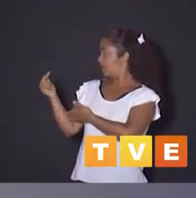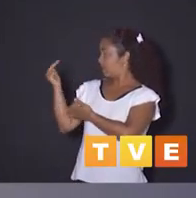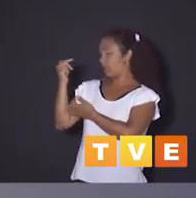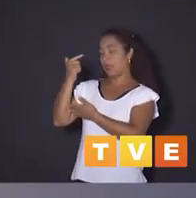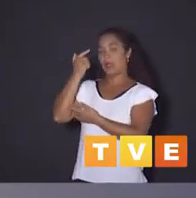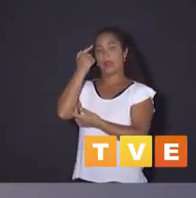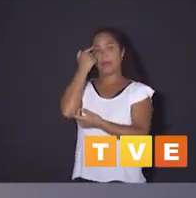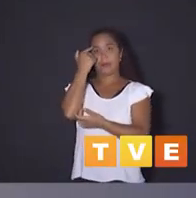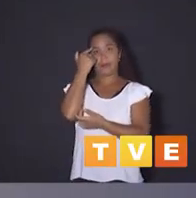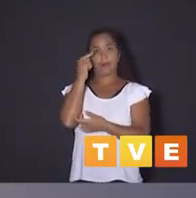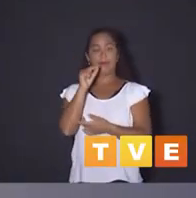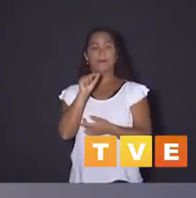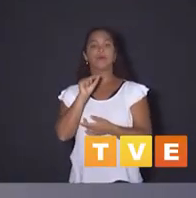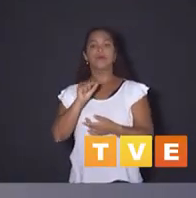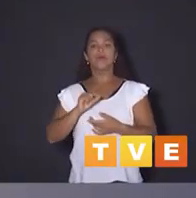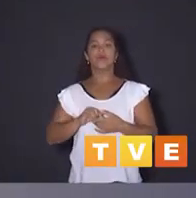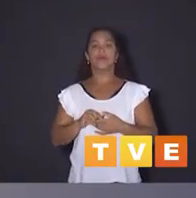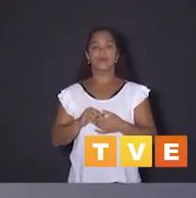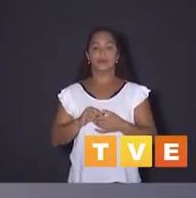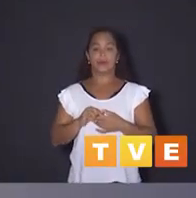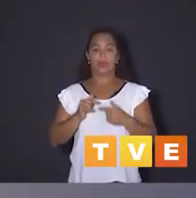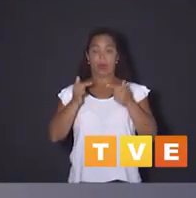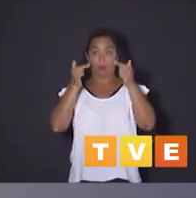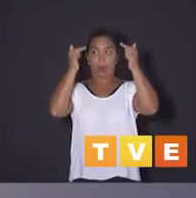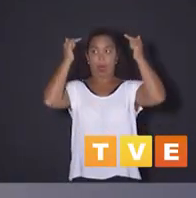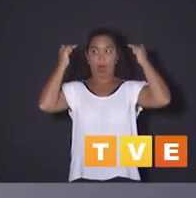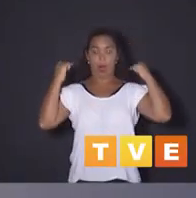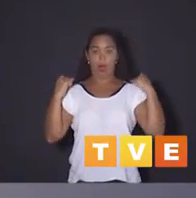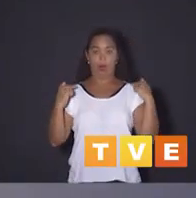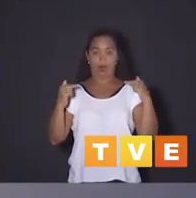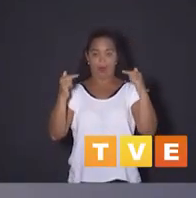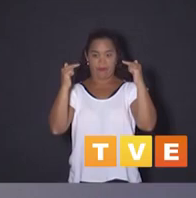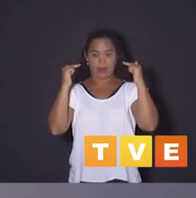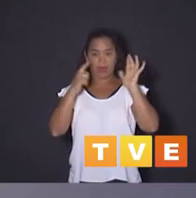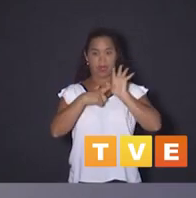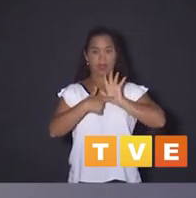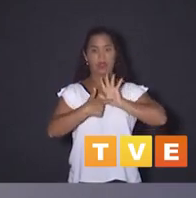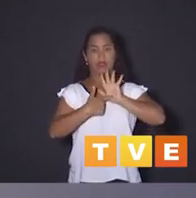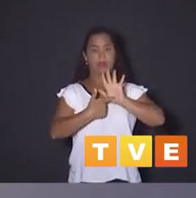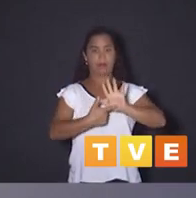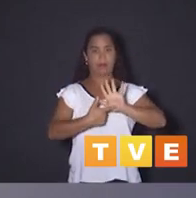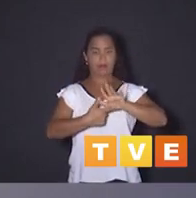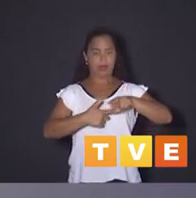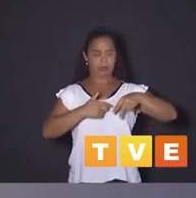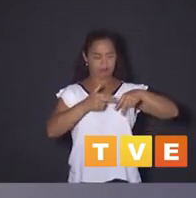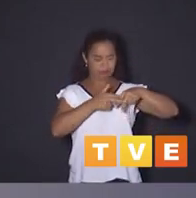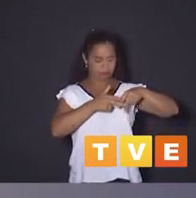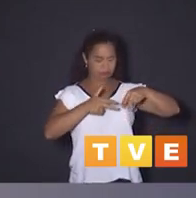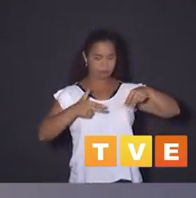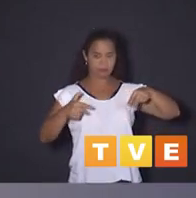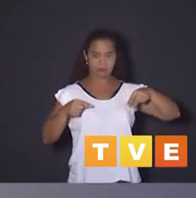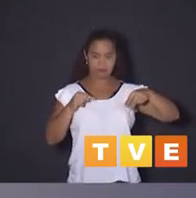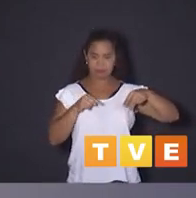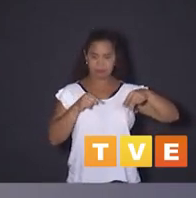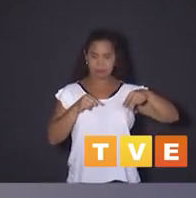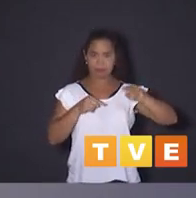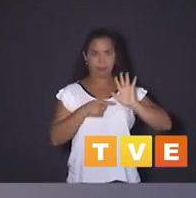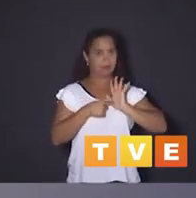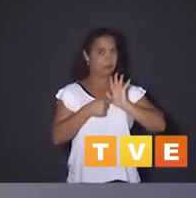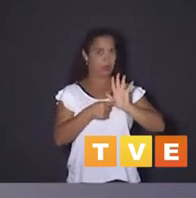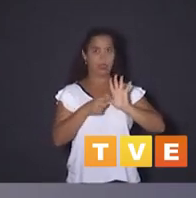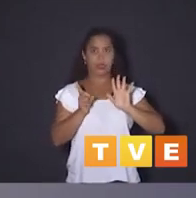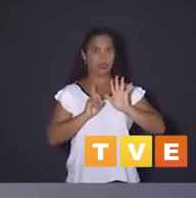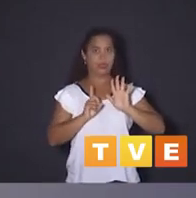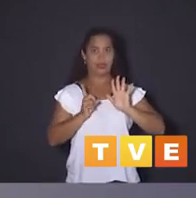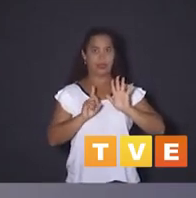né uma ovelha ou a sua expressividade de gênero não está à primeira vista os elementos